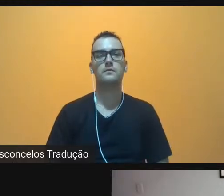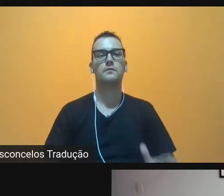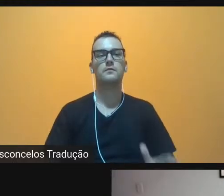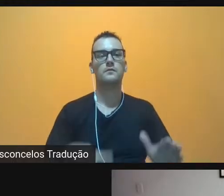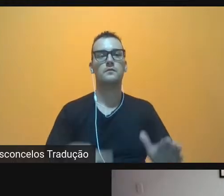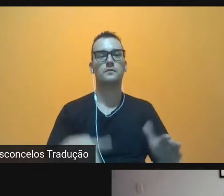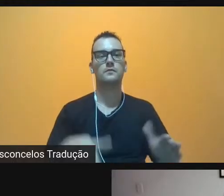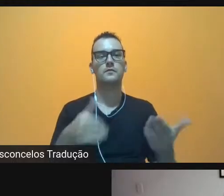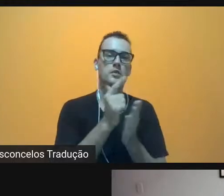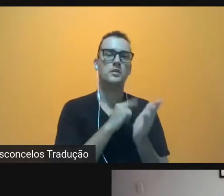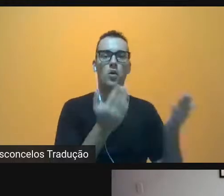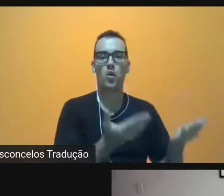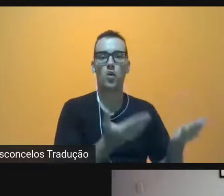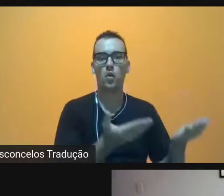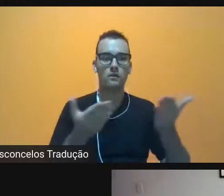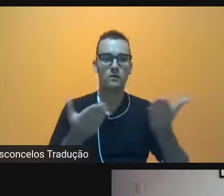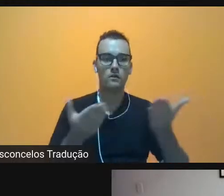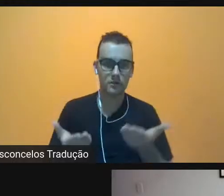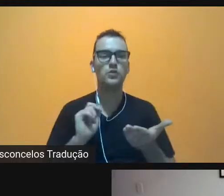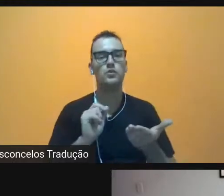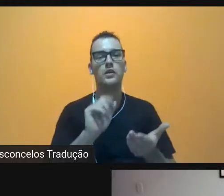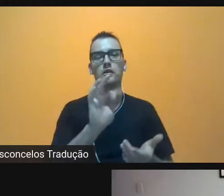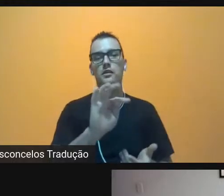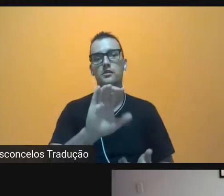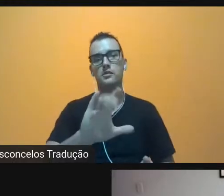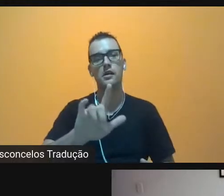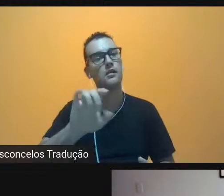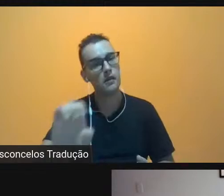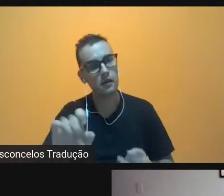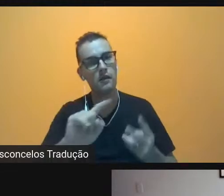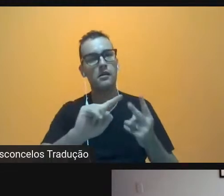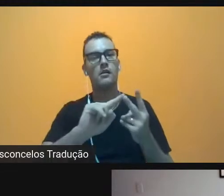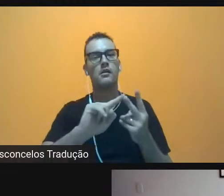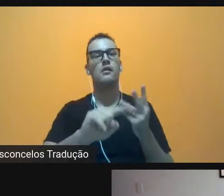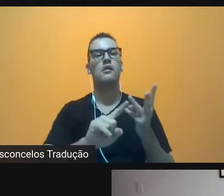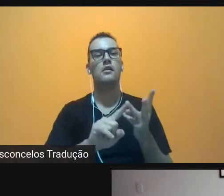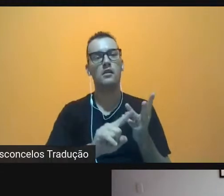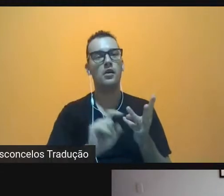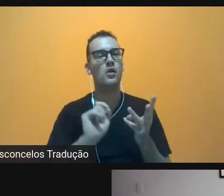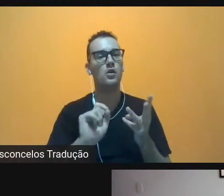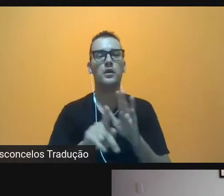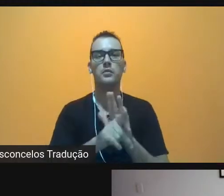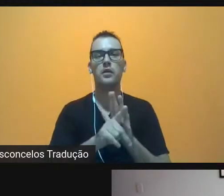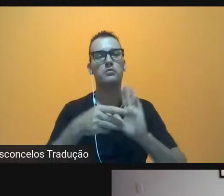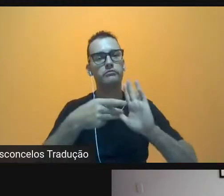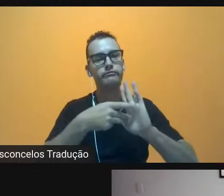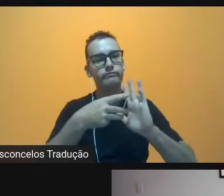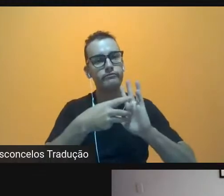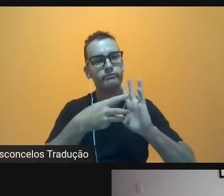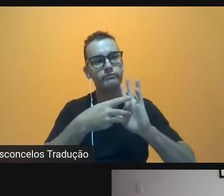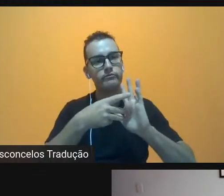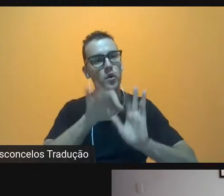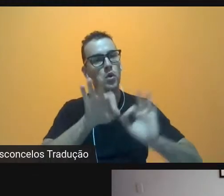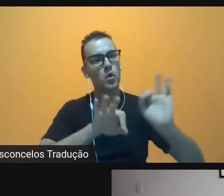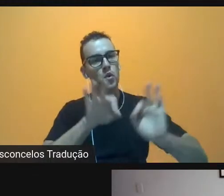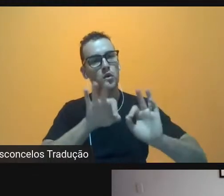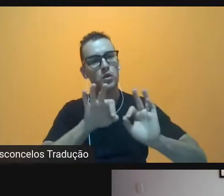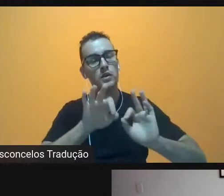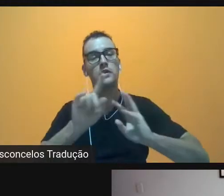convite, termo de consentimento, a própria elaboração do formulário, o